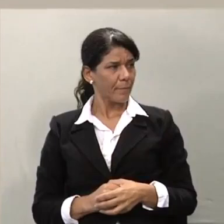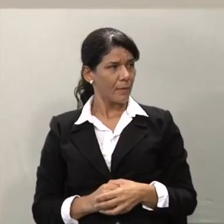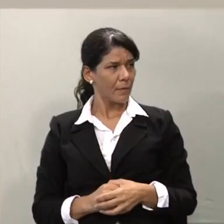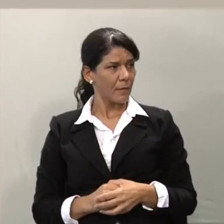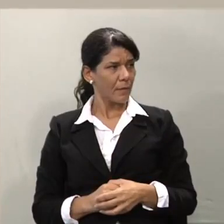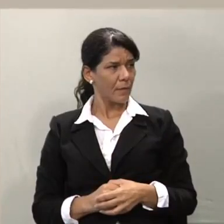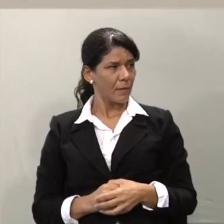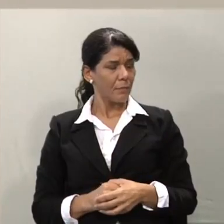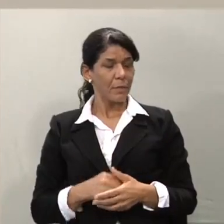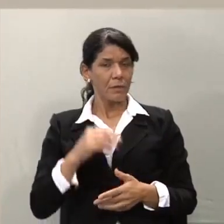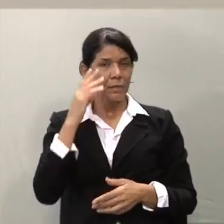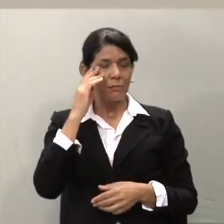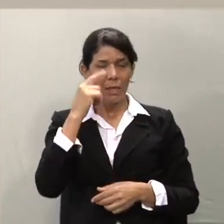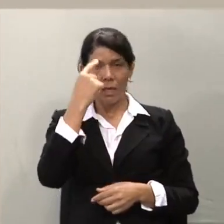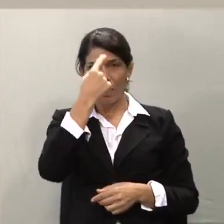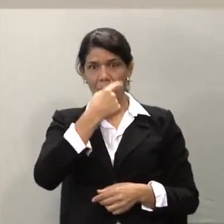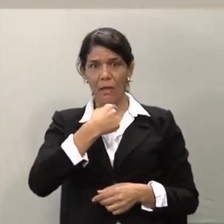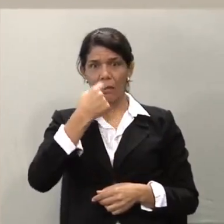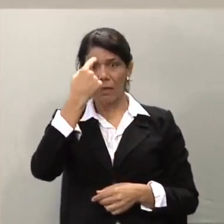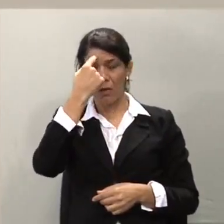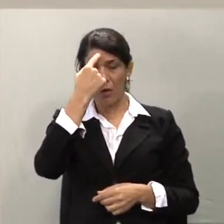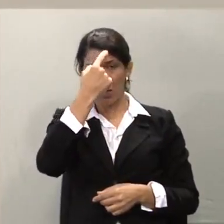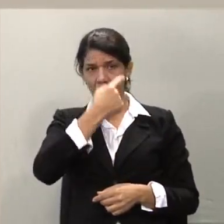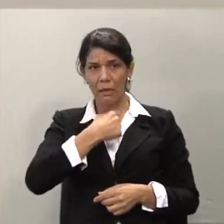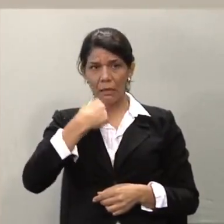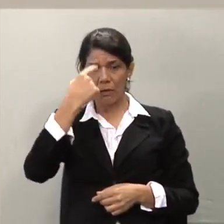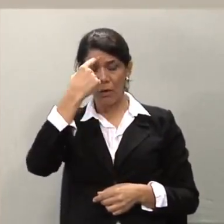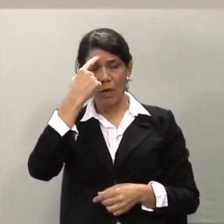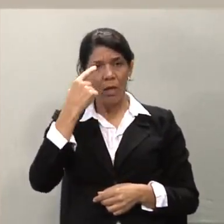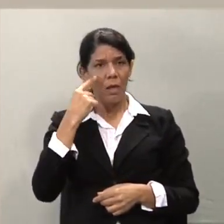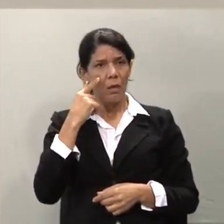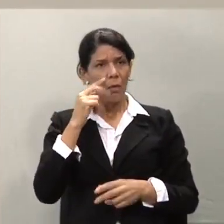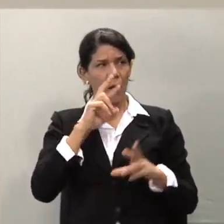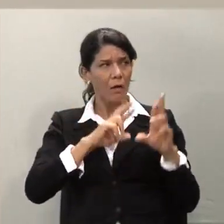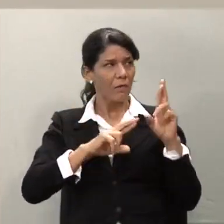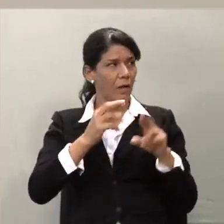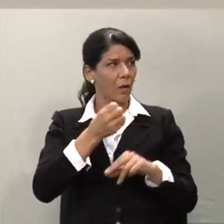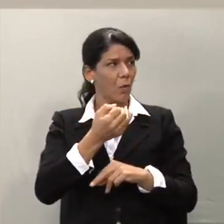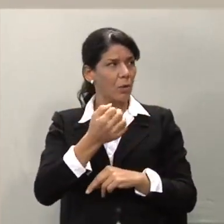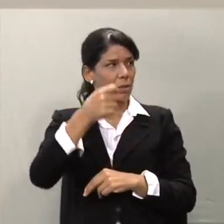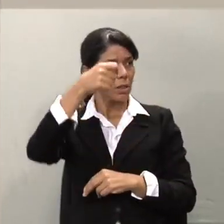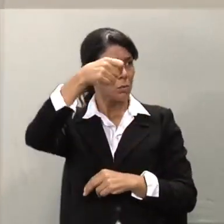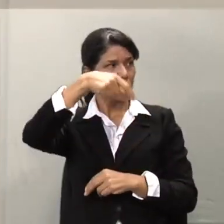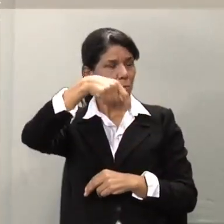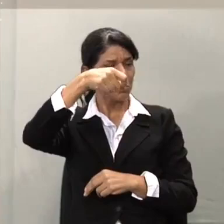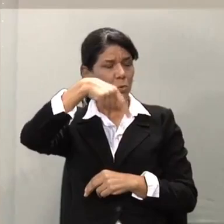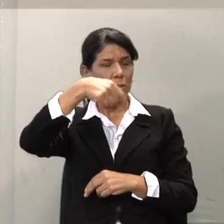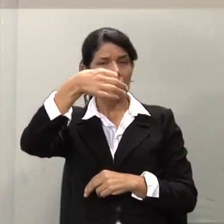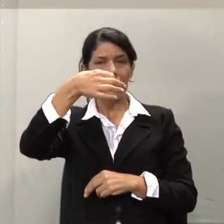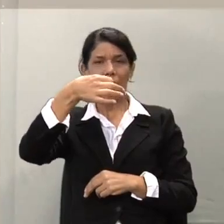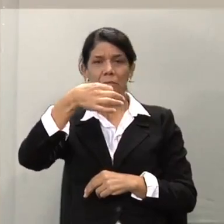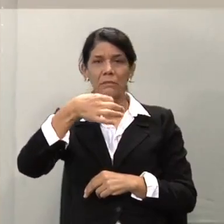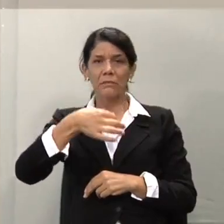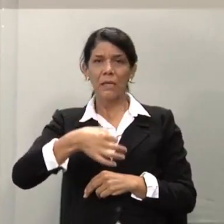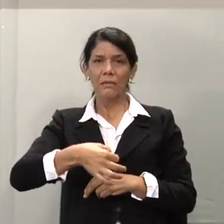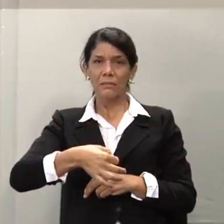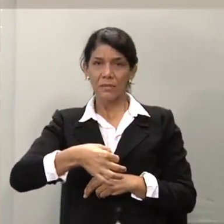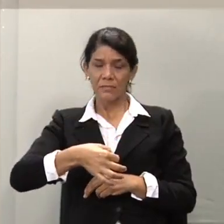que cada hora que passe eu avalie se a quantidade de soro está